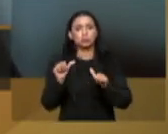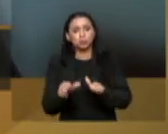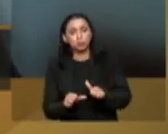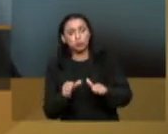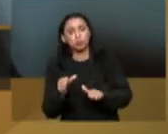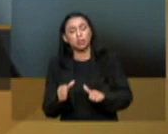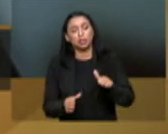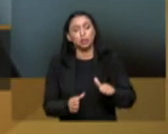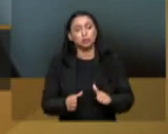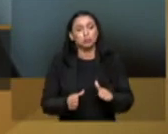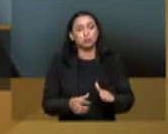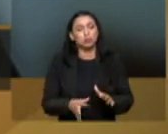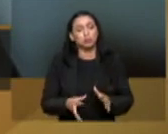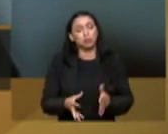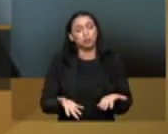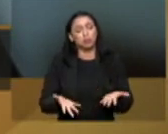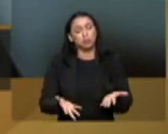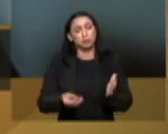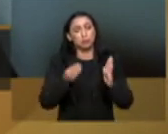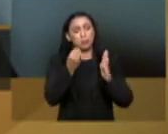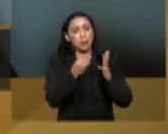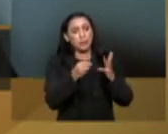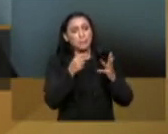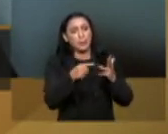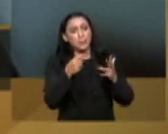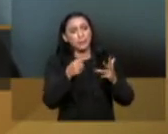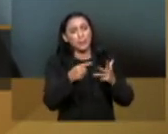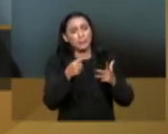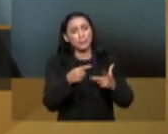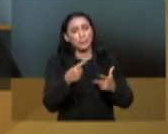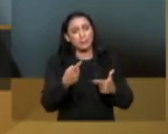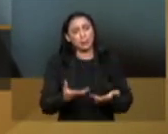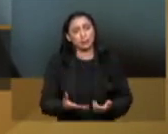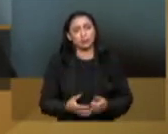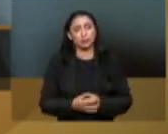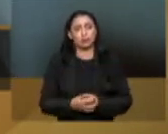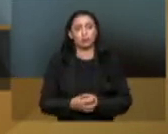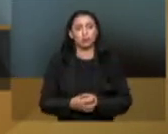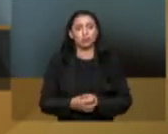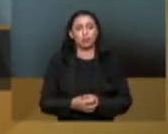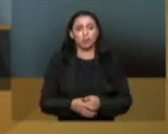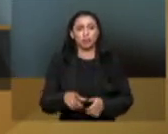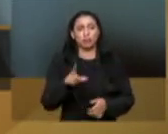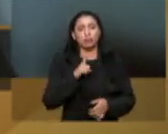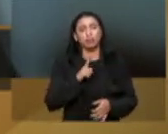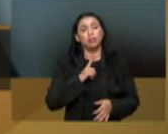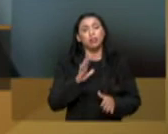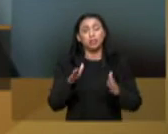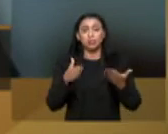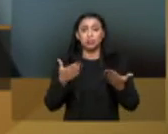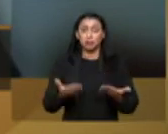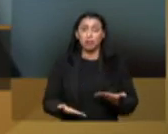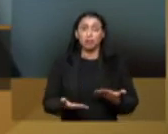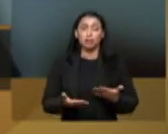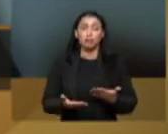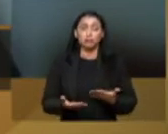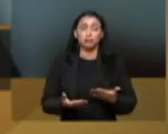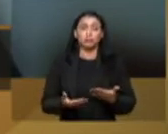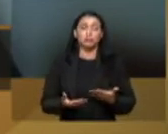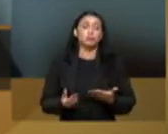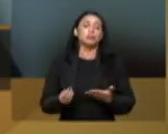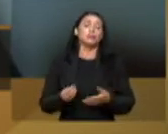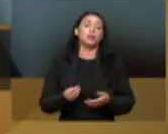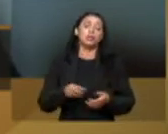né, este conhecimento dos aspectos da realidade fenomênica. Por isso, delega ao Poder Executivo,